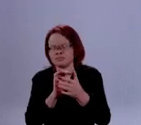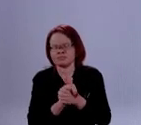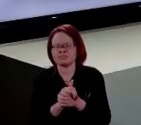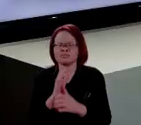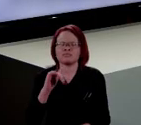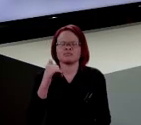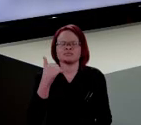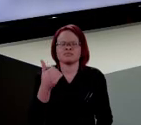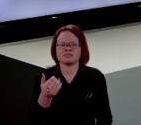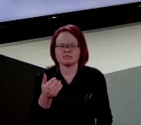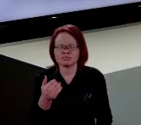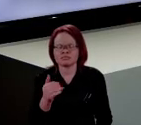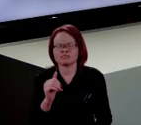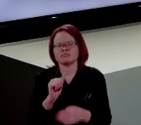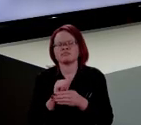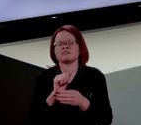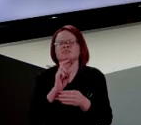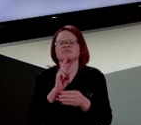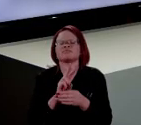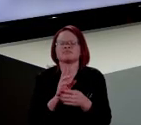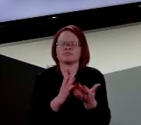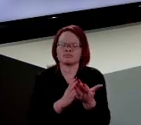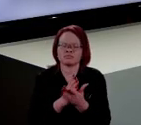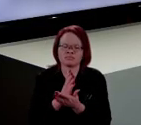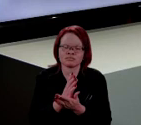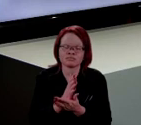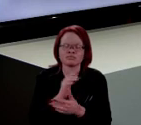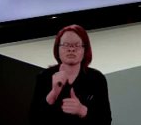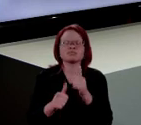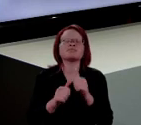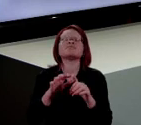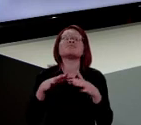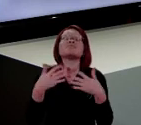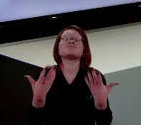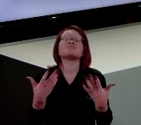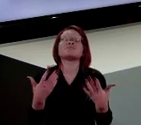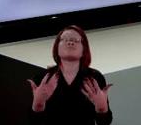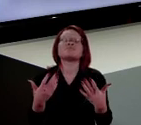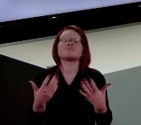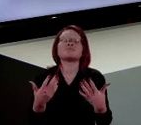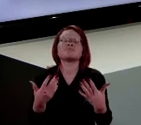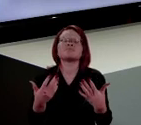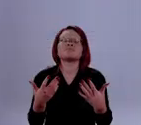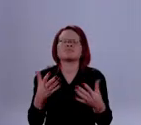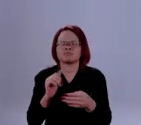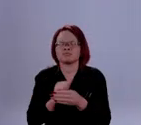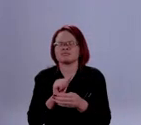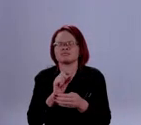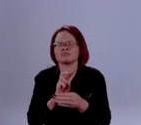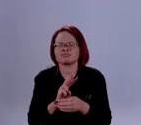Correto está a seguir vamos falar dos advérbios de modo O que são advérbios